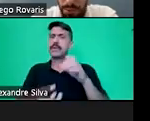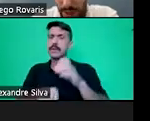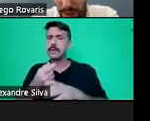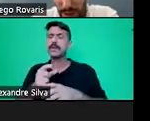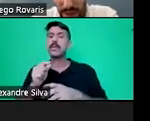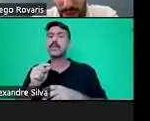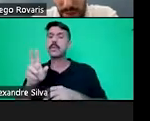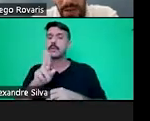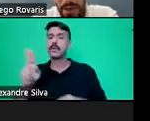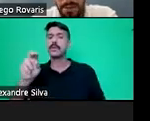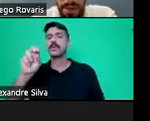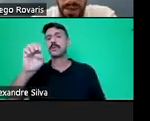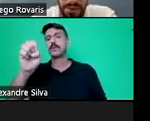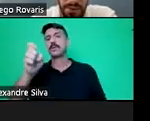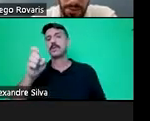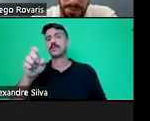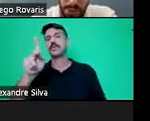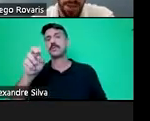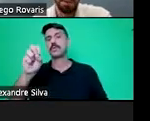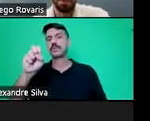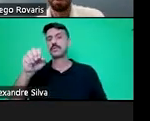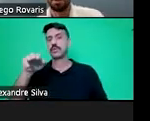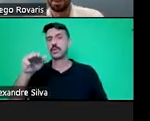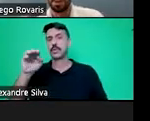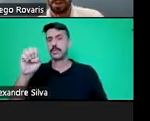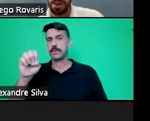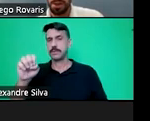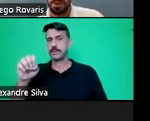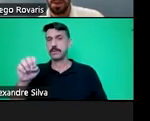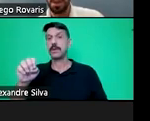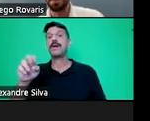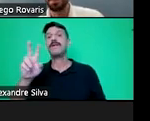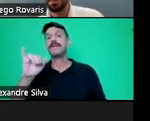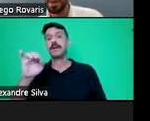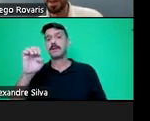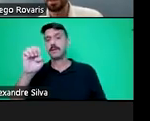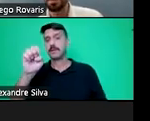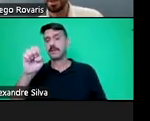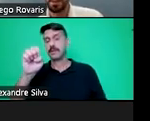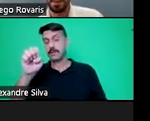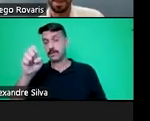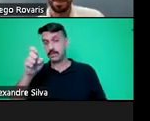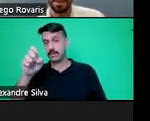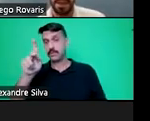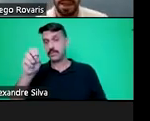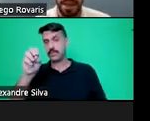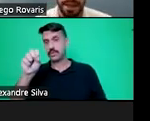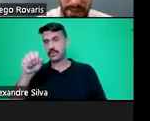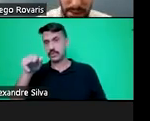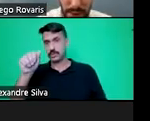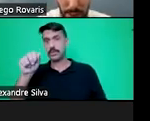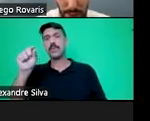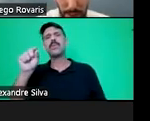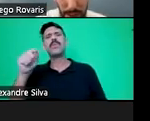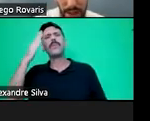chamada esposoma, que a gente vai trabalhar com essa variável em modelos estatísticos que vão tentar entender